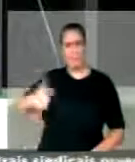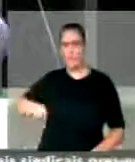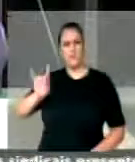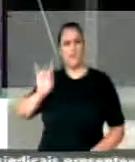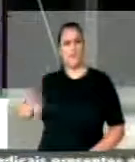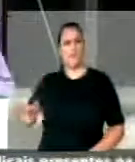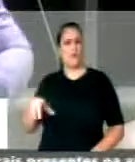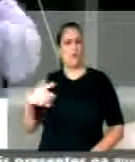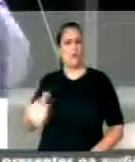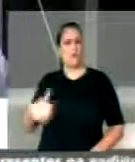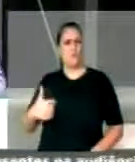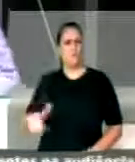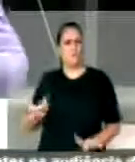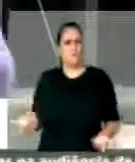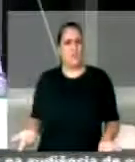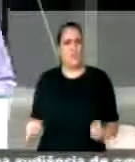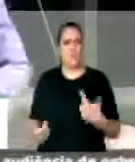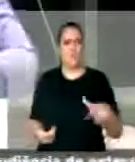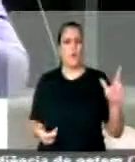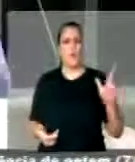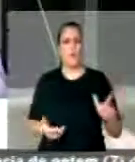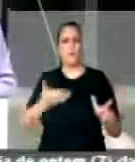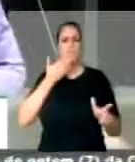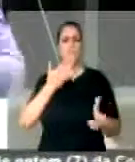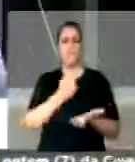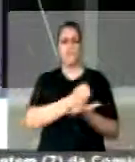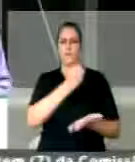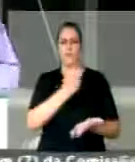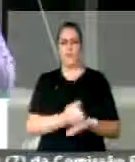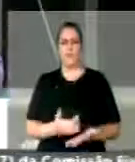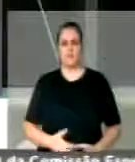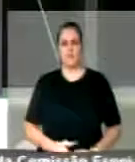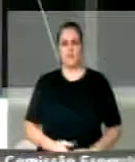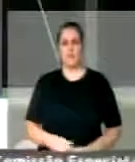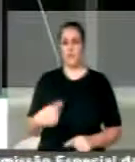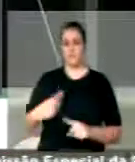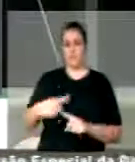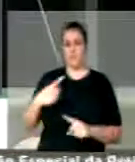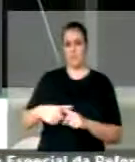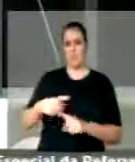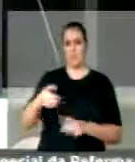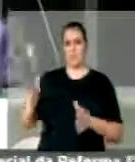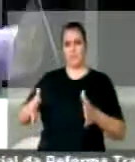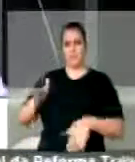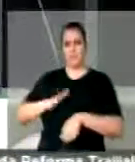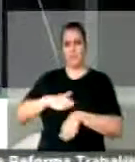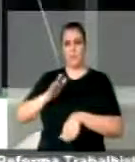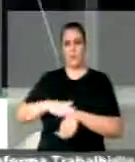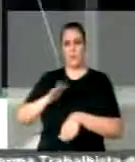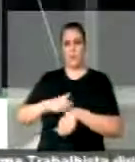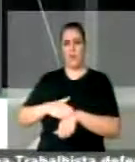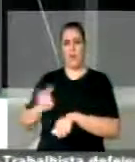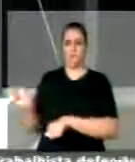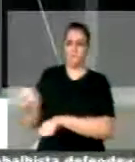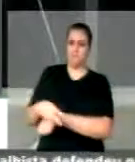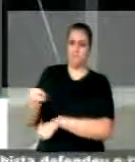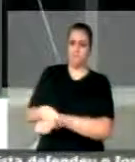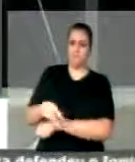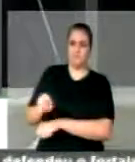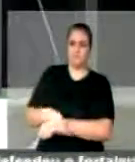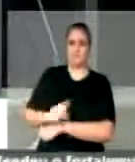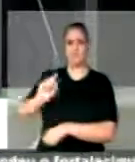e eles vão reciclando os trabalhadores e trabalhadoras e não vão ter no